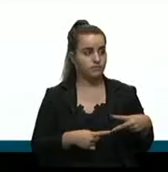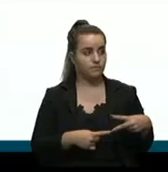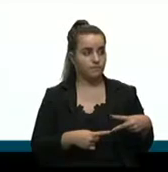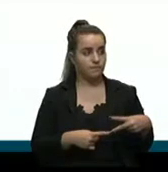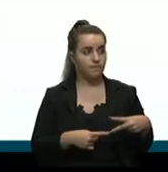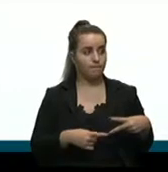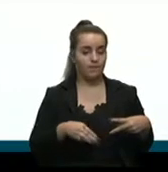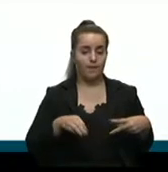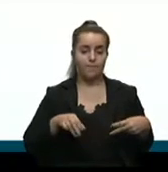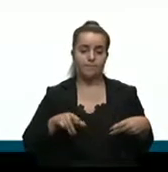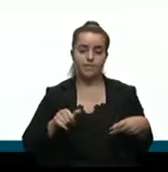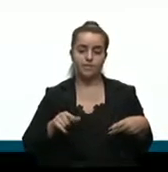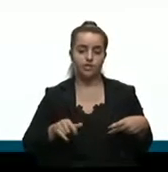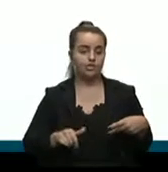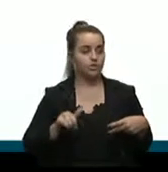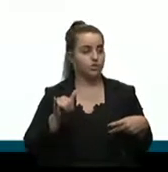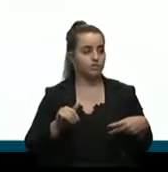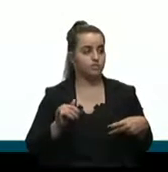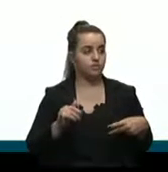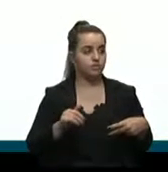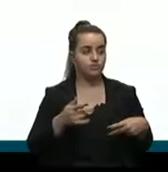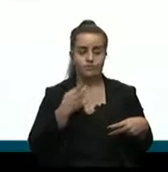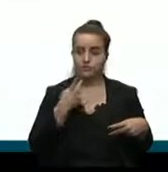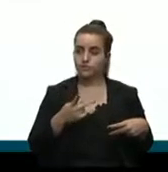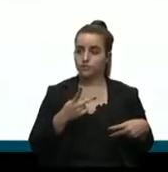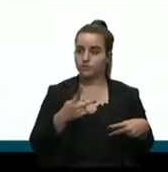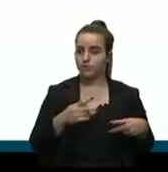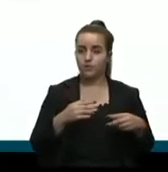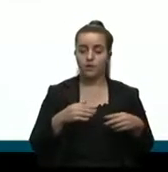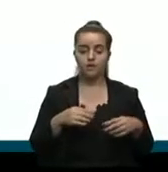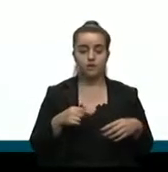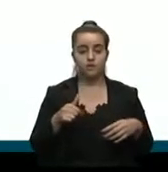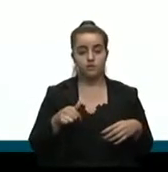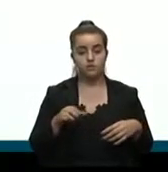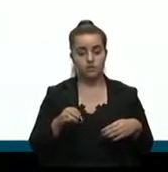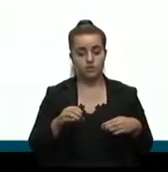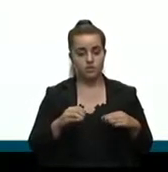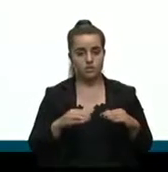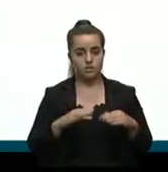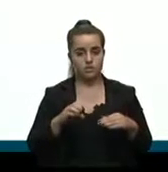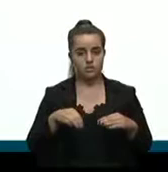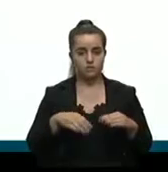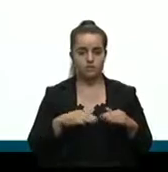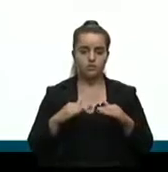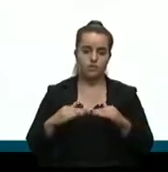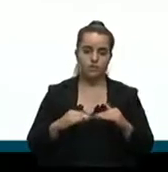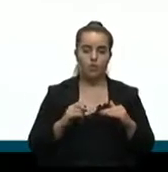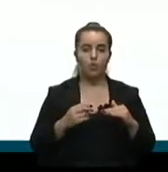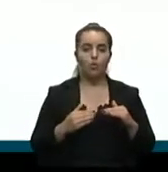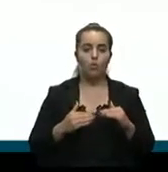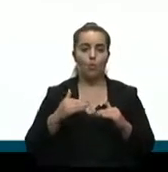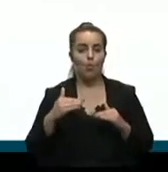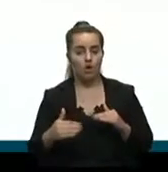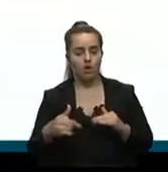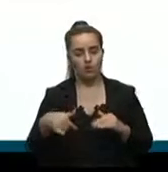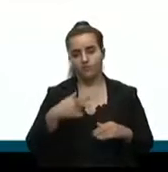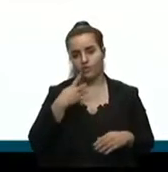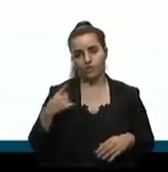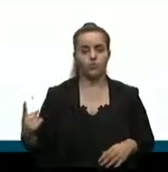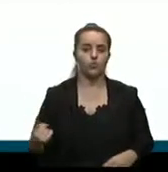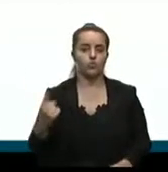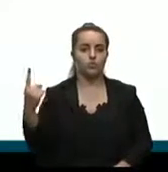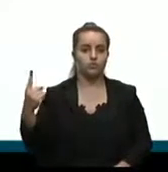a média de y, mi de y, maior ou igual que 170. E aqui eu estou me referindo à